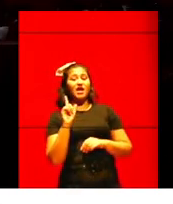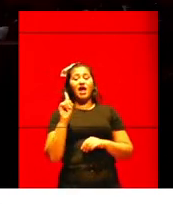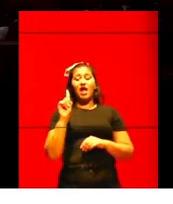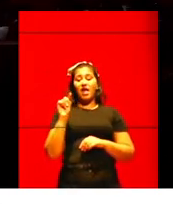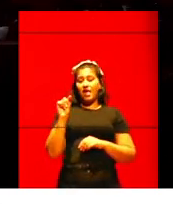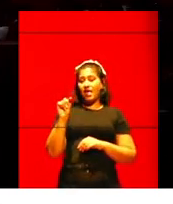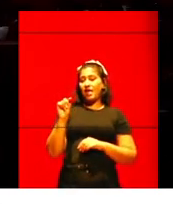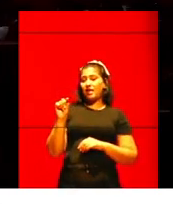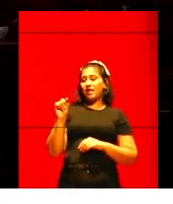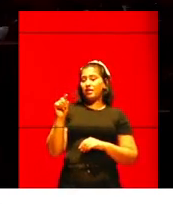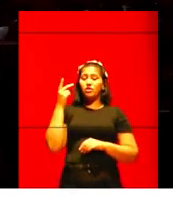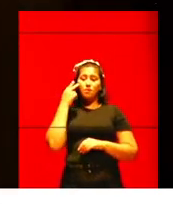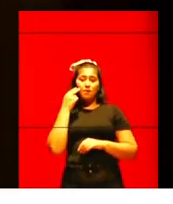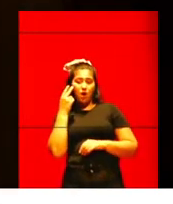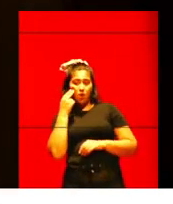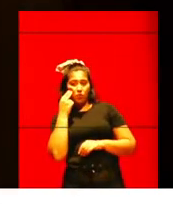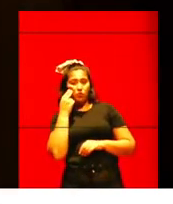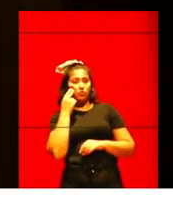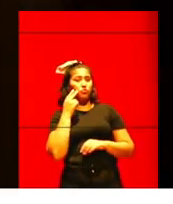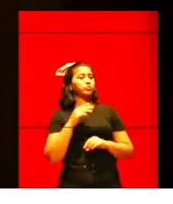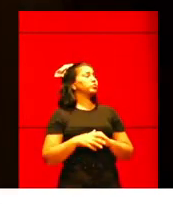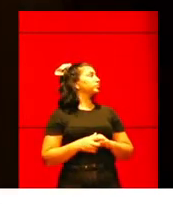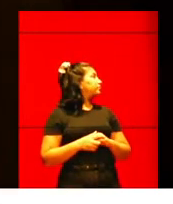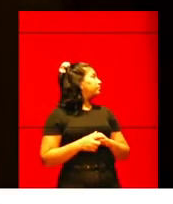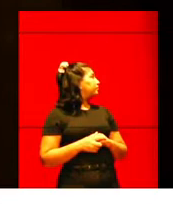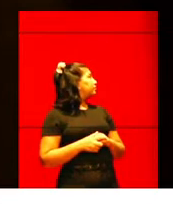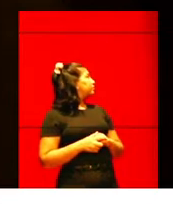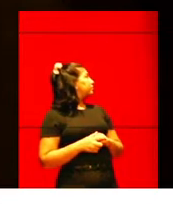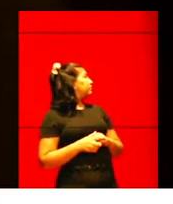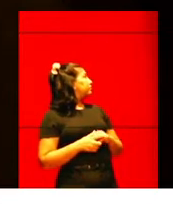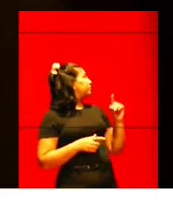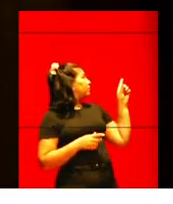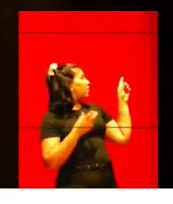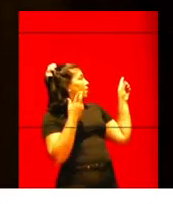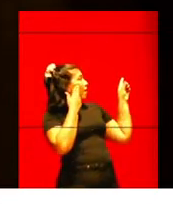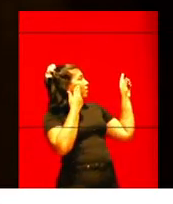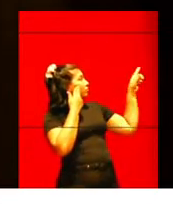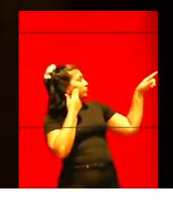cadeia normal, tá? Pode passar.